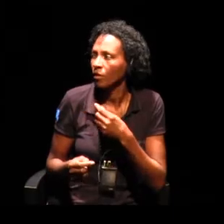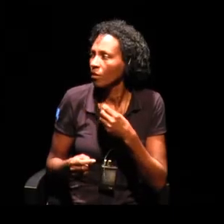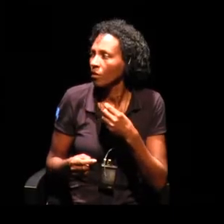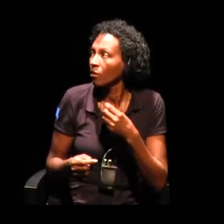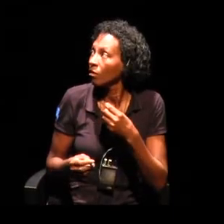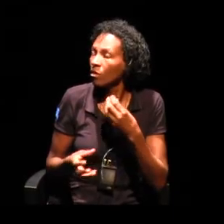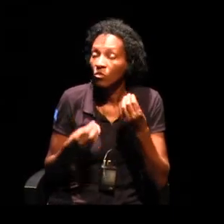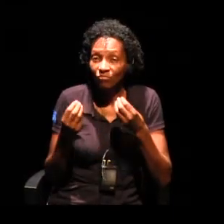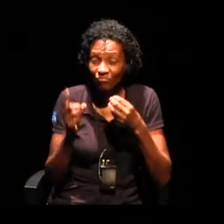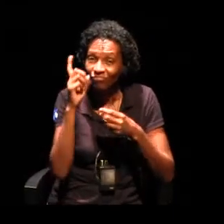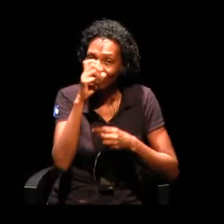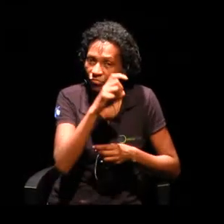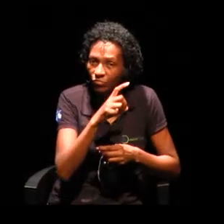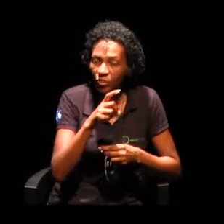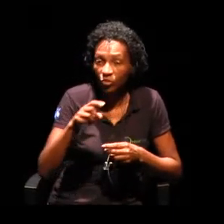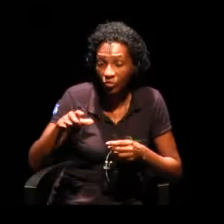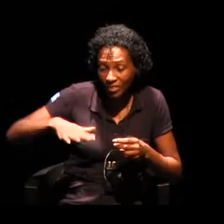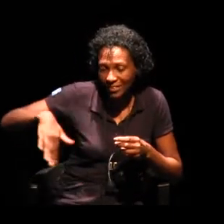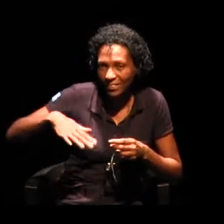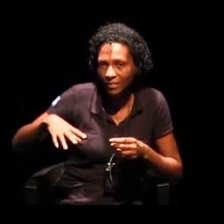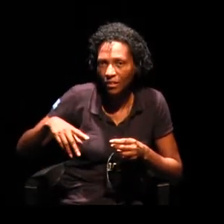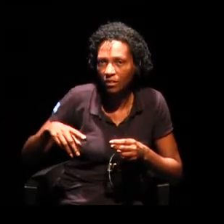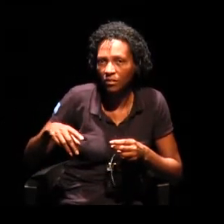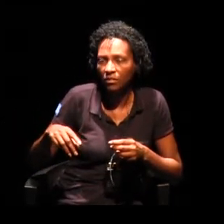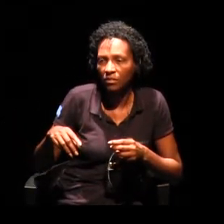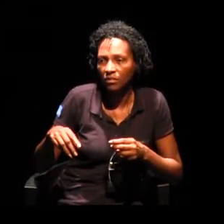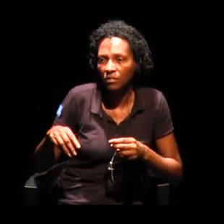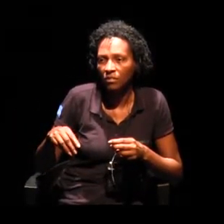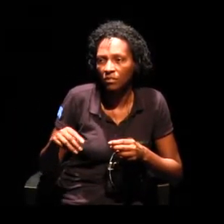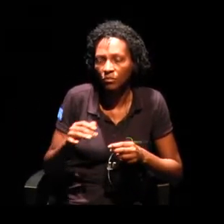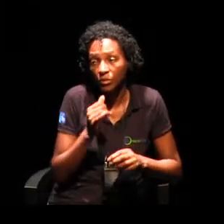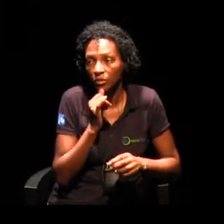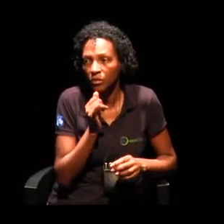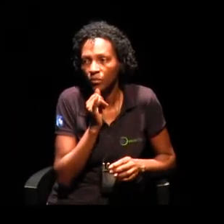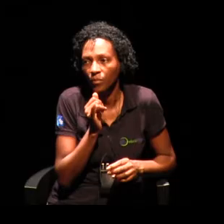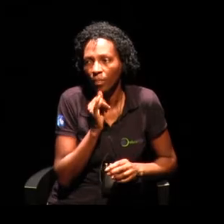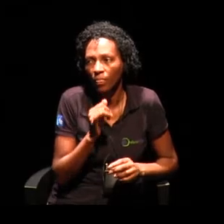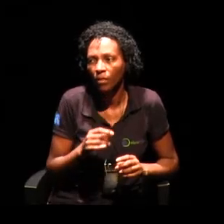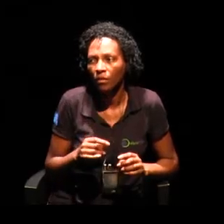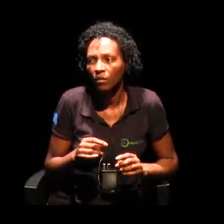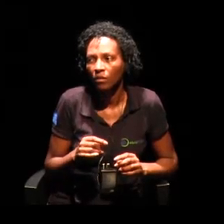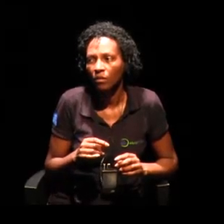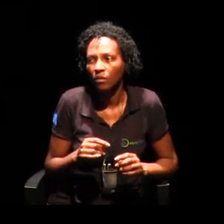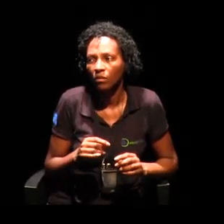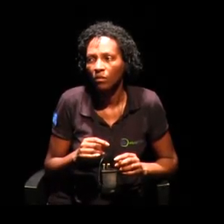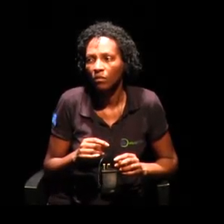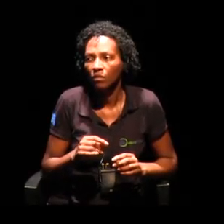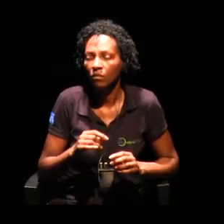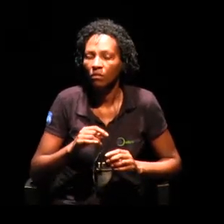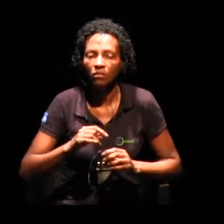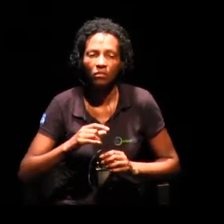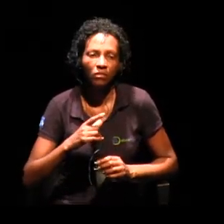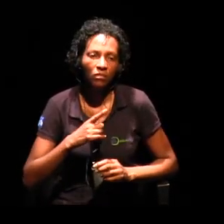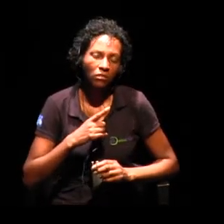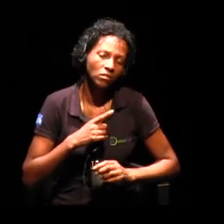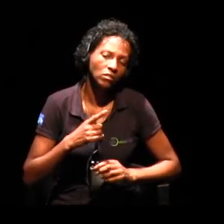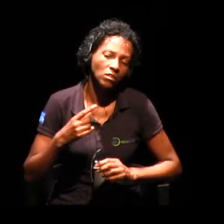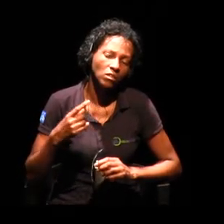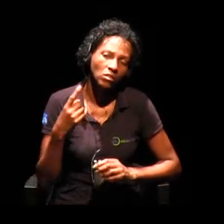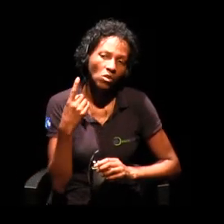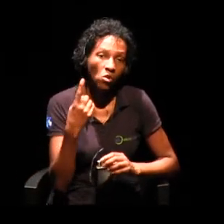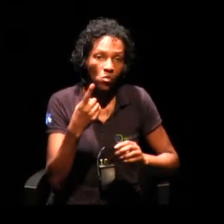mas eu vou mostrar para você como isso foi complicado nesse espaço. Nessa área, por exemplo,